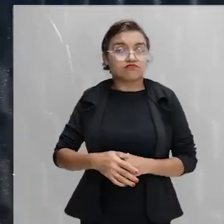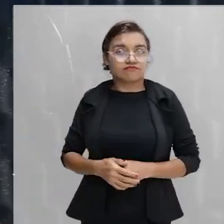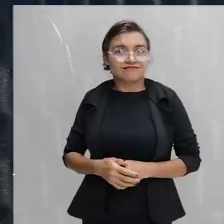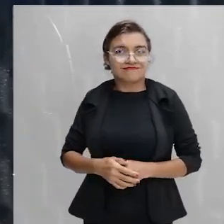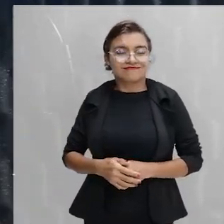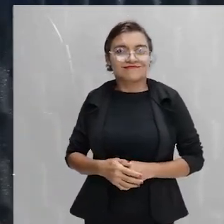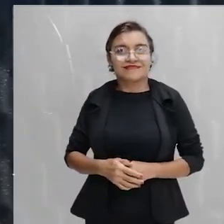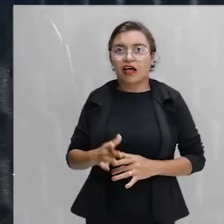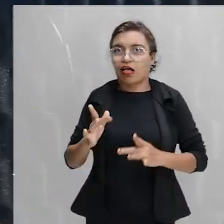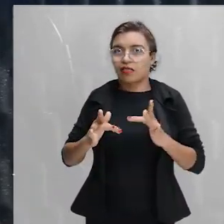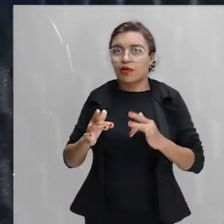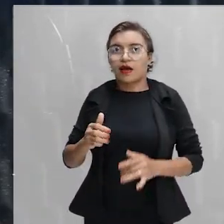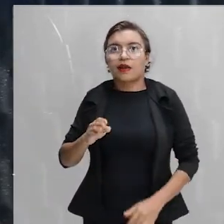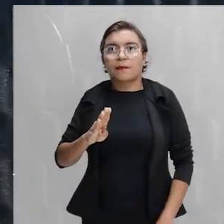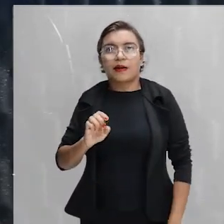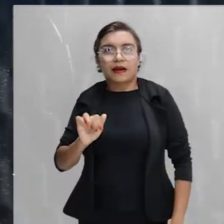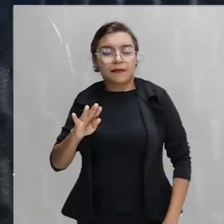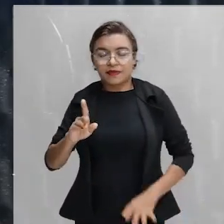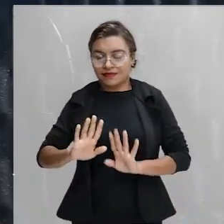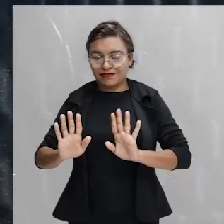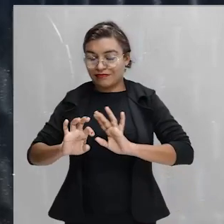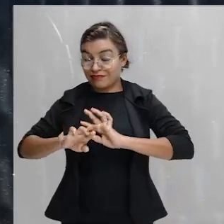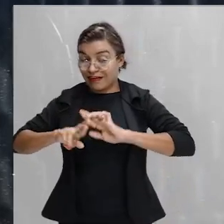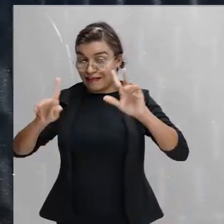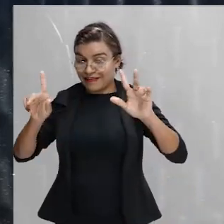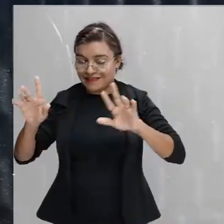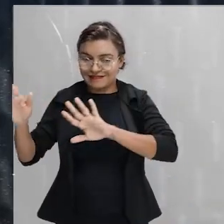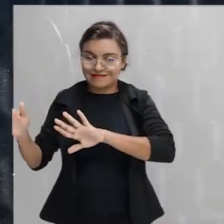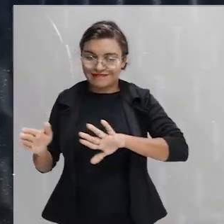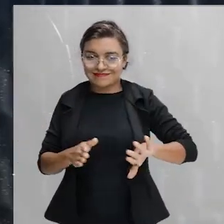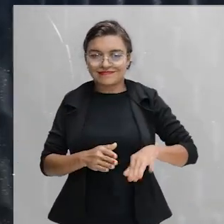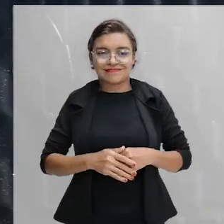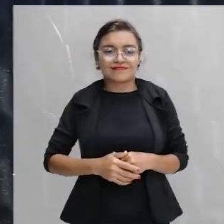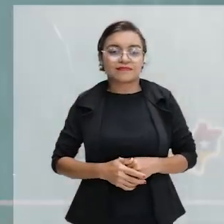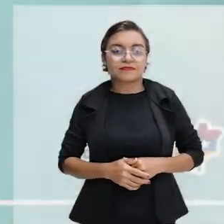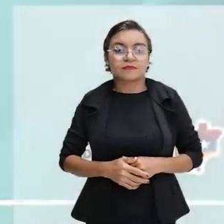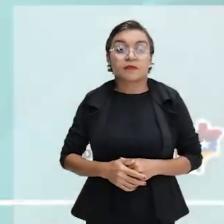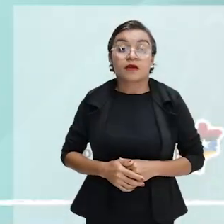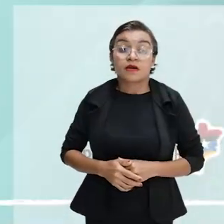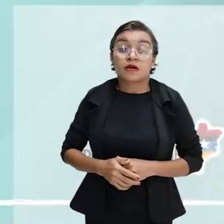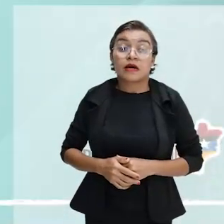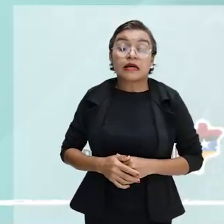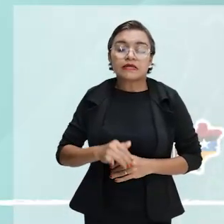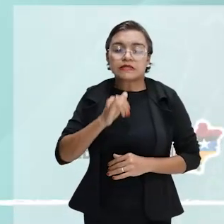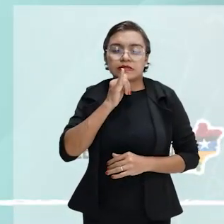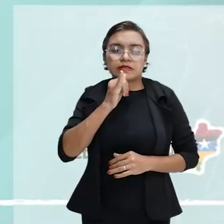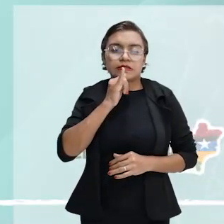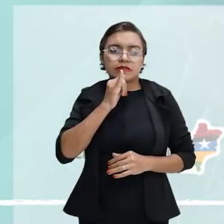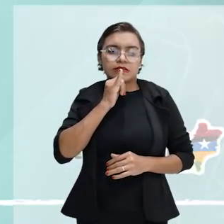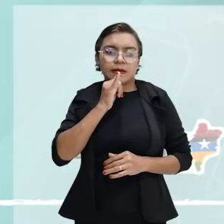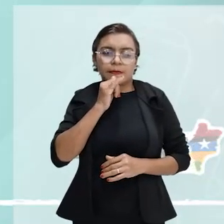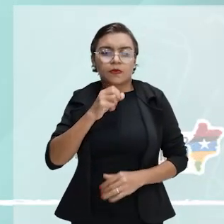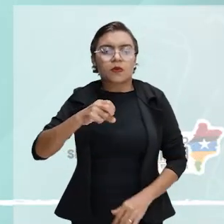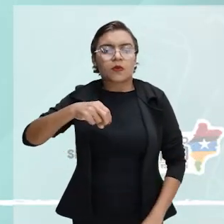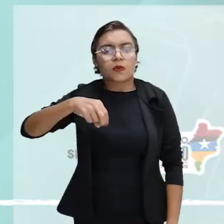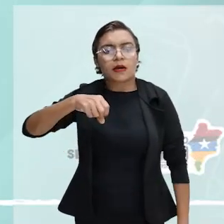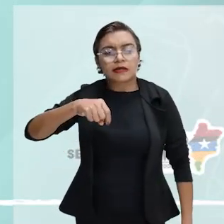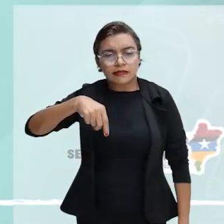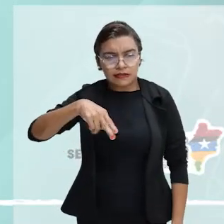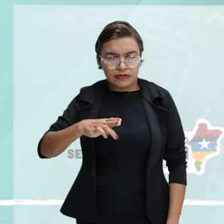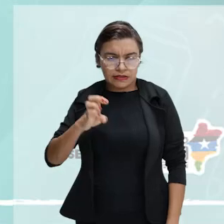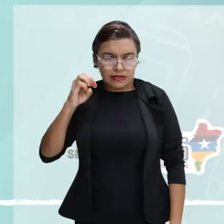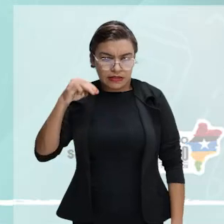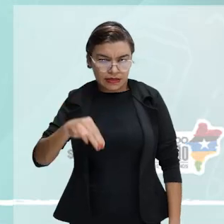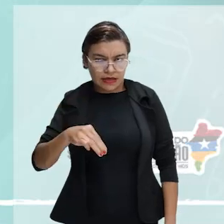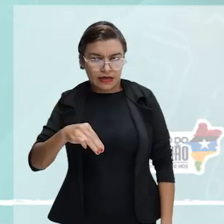tá, gente? É quem, pronome relativo. Quem se refere às pessoas ou coisas personificadas. Eu posso